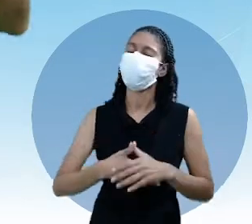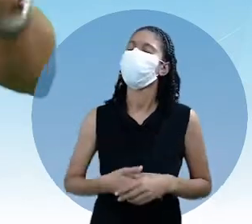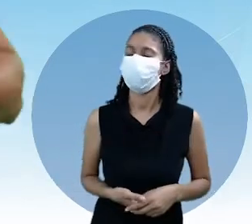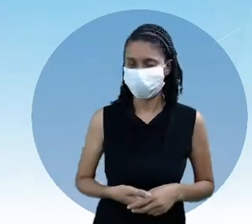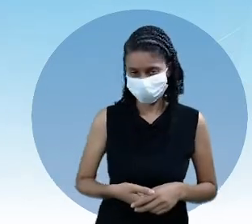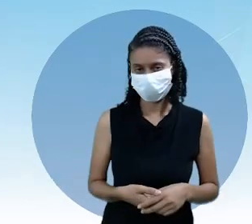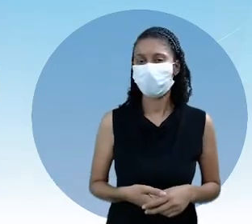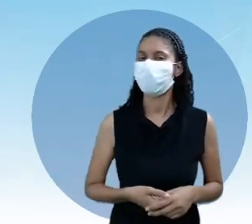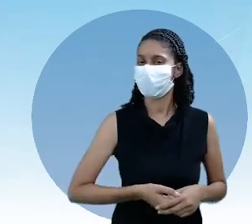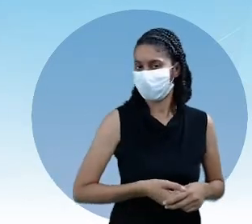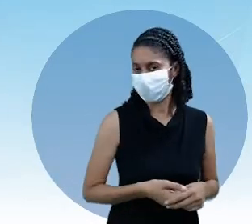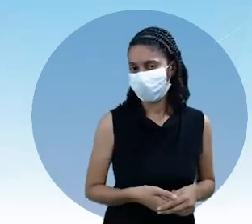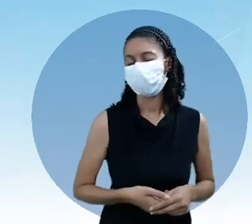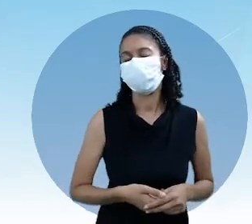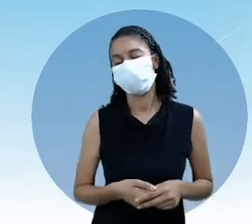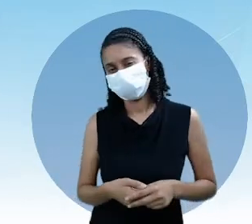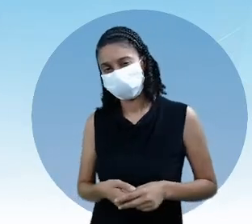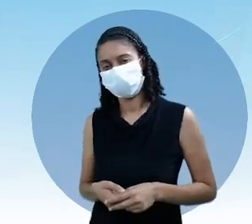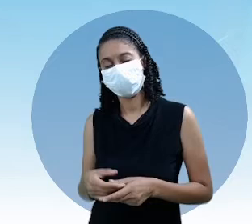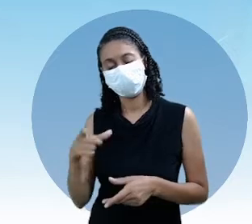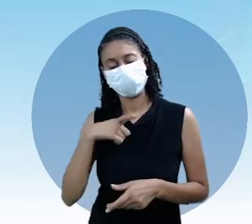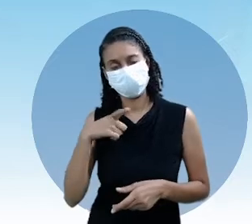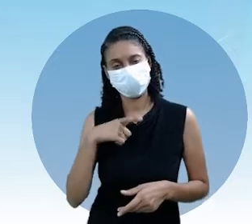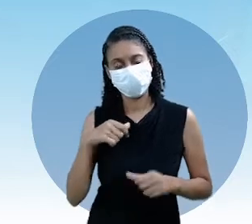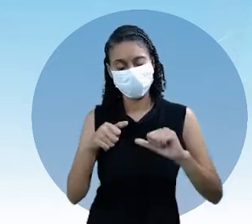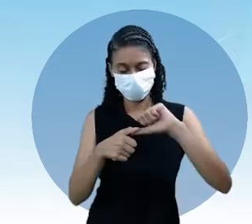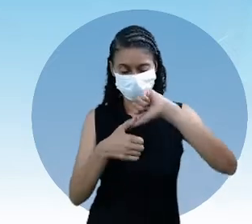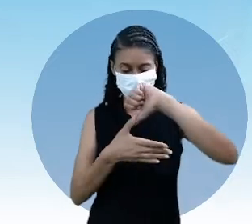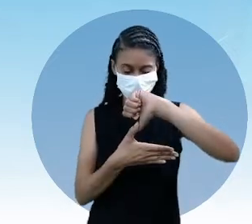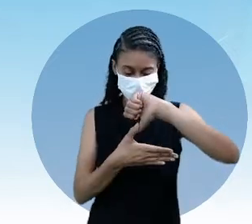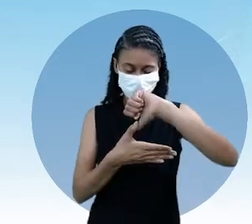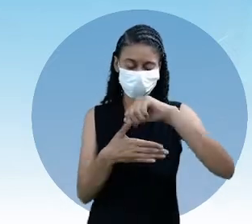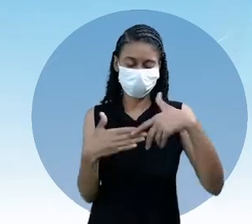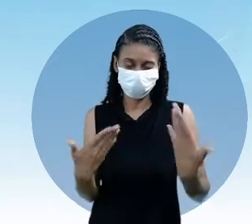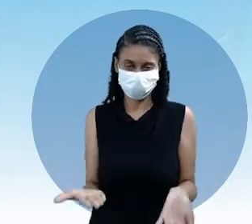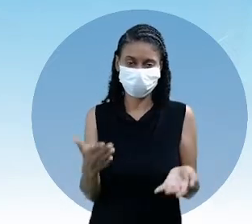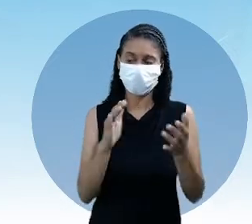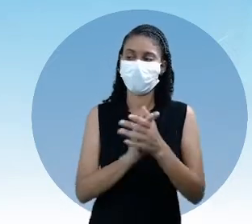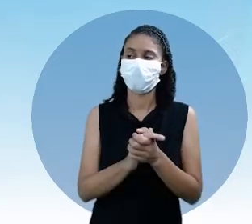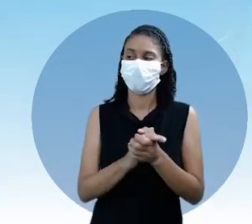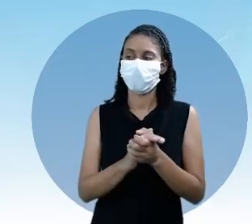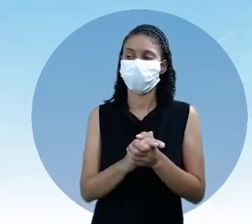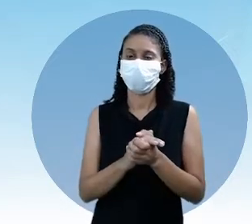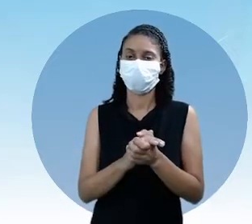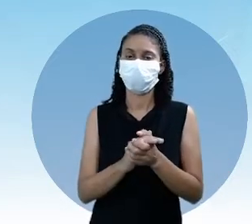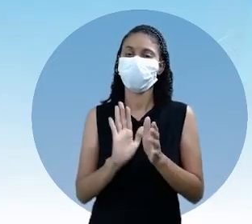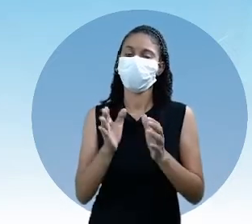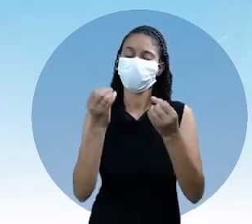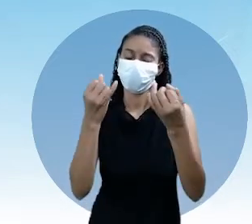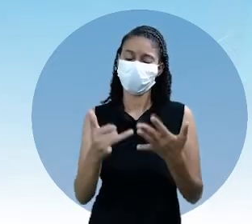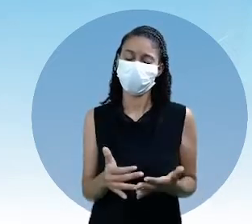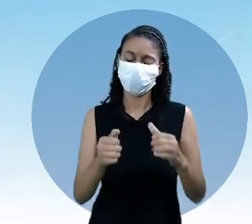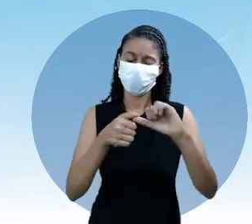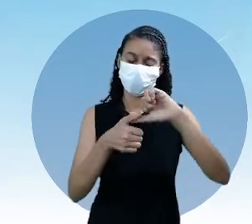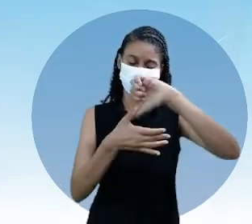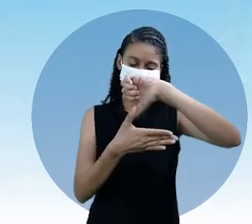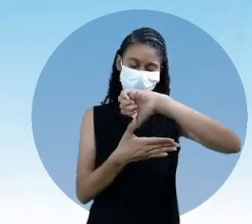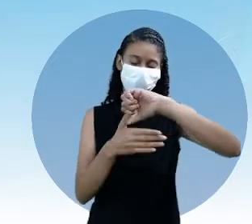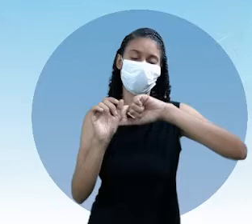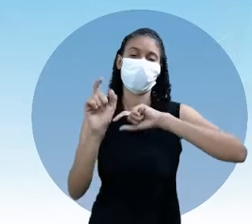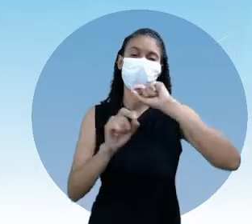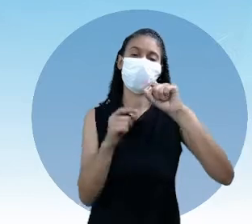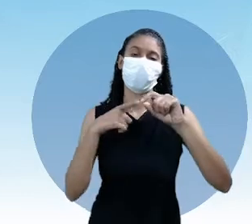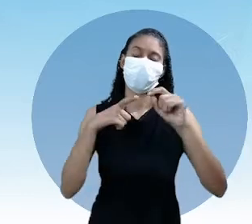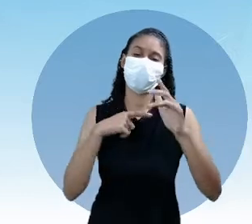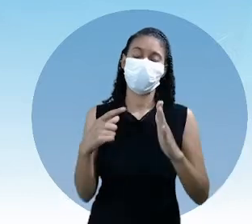nessa grande parte do continente, tá certo? Então, bem, a América Latina, como eu falei a vocês, ela vai ter